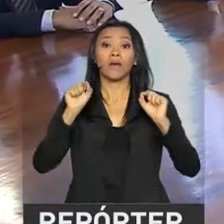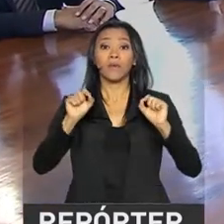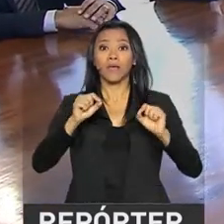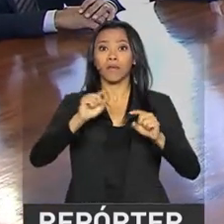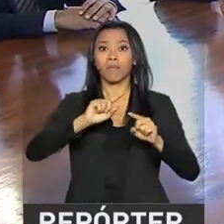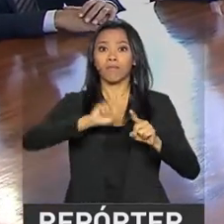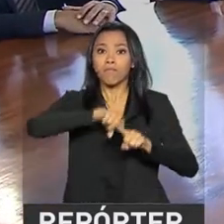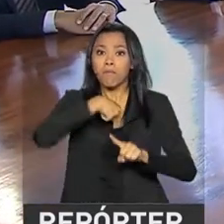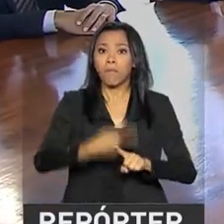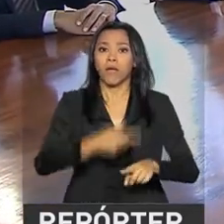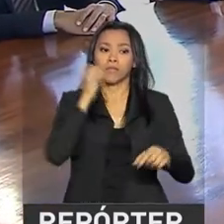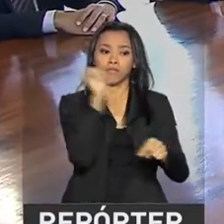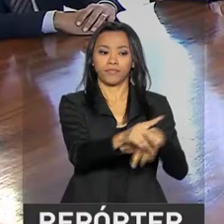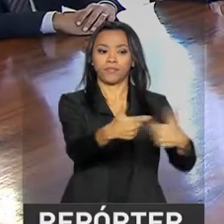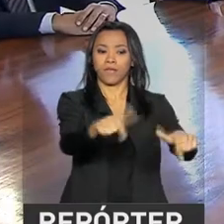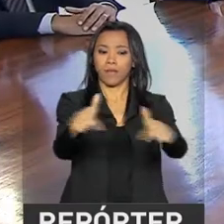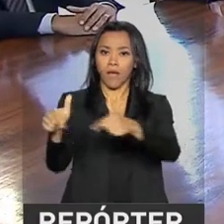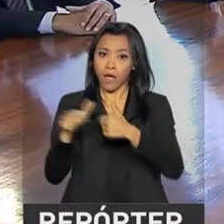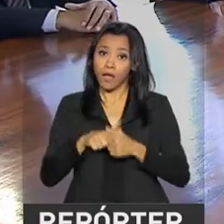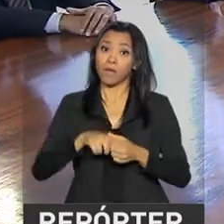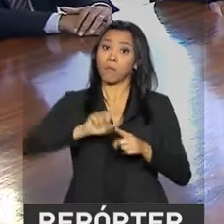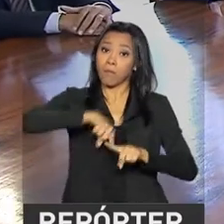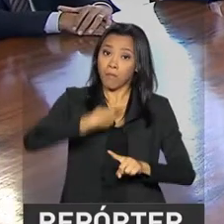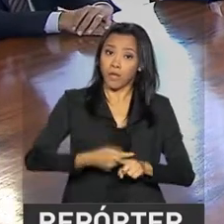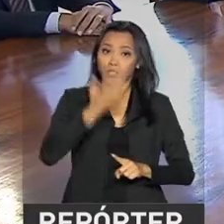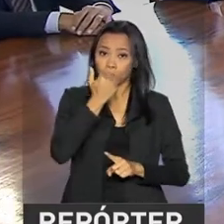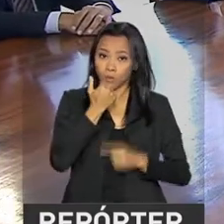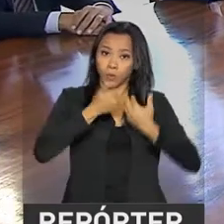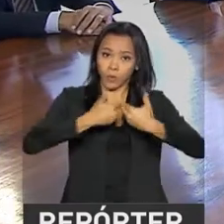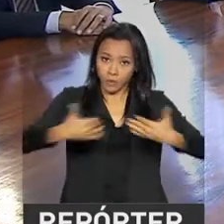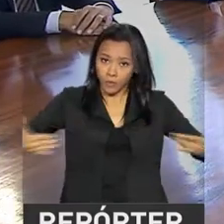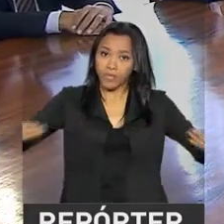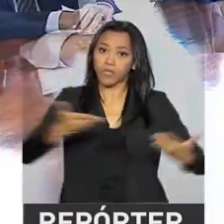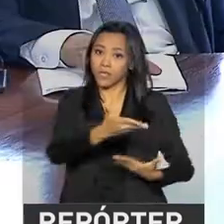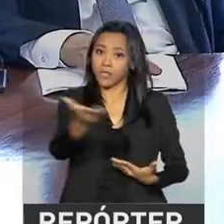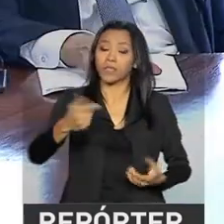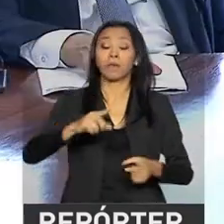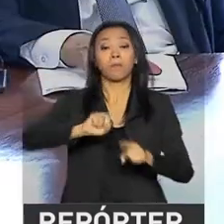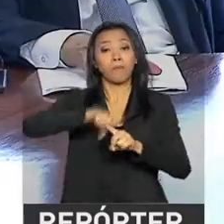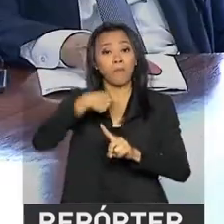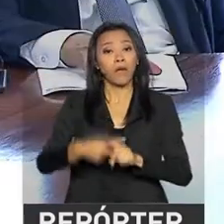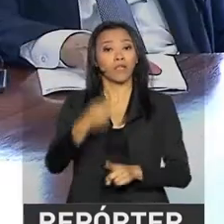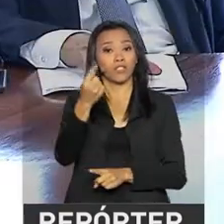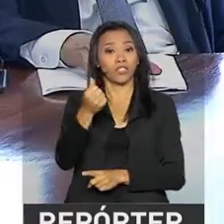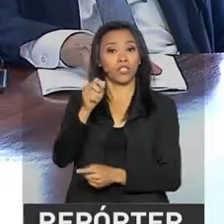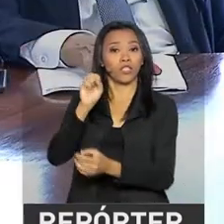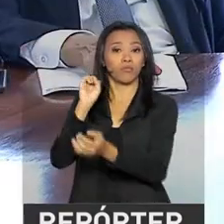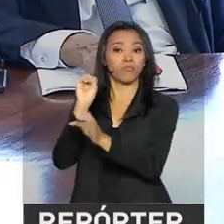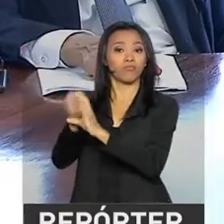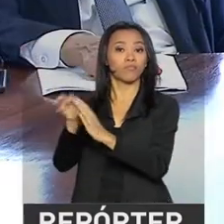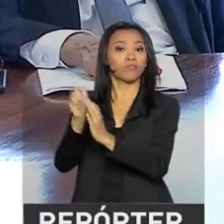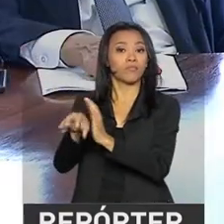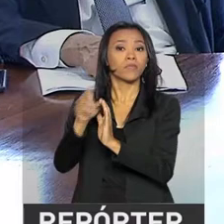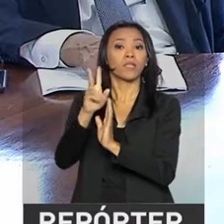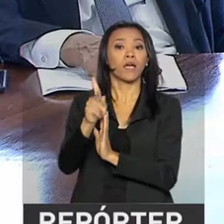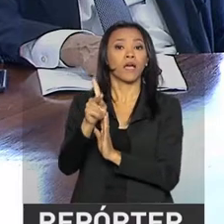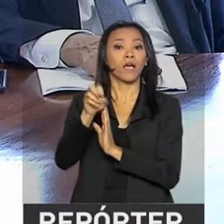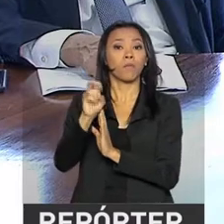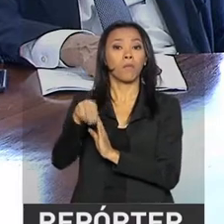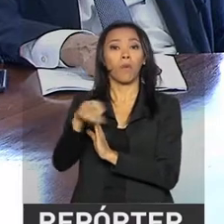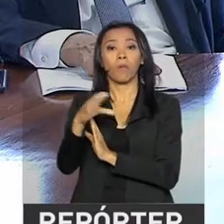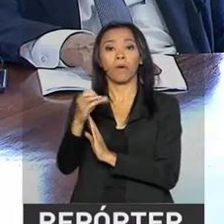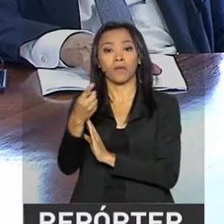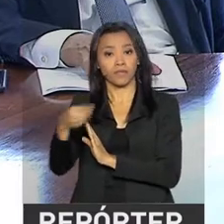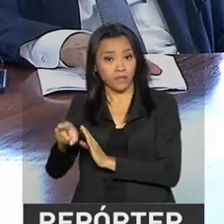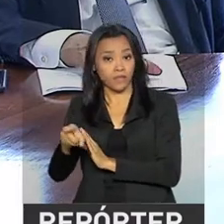empregos não é mais comida na mesa mais rendimento na poupança nós vamos comemorar o presente e comemorar